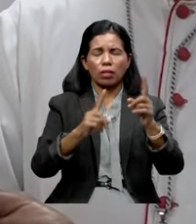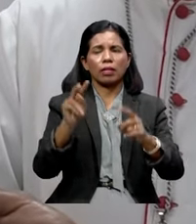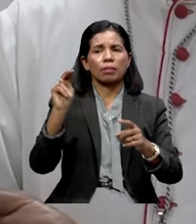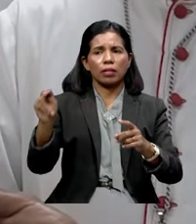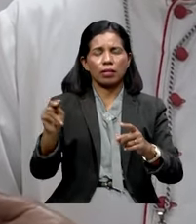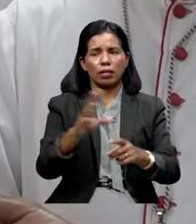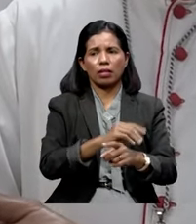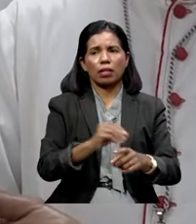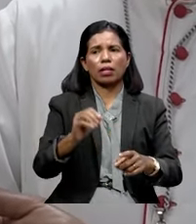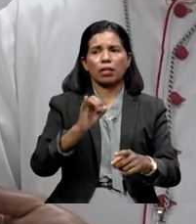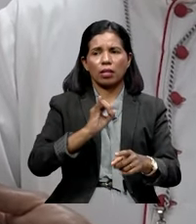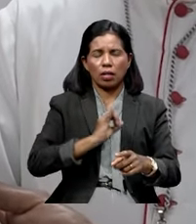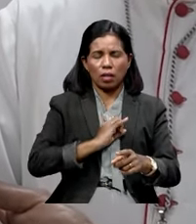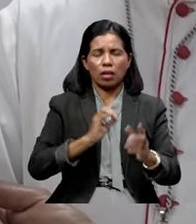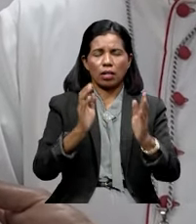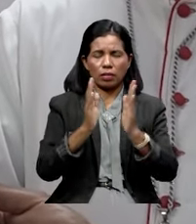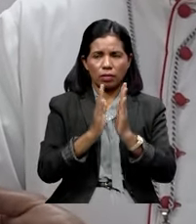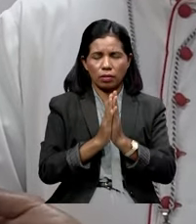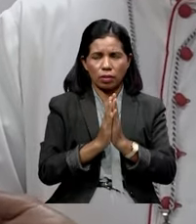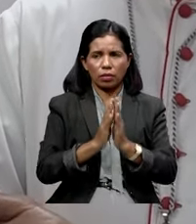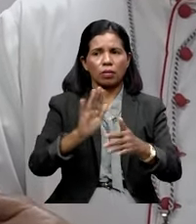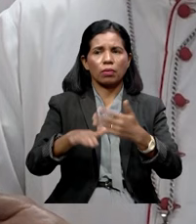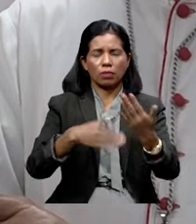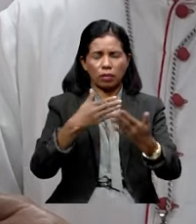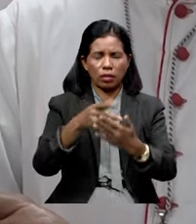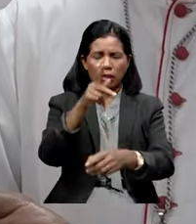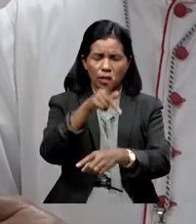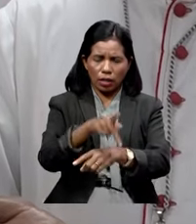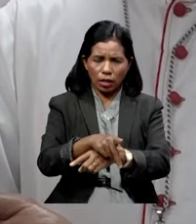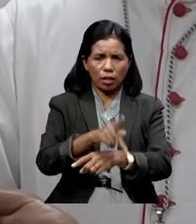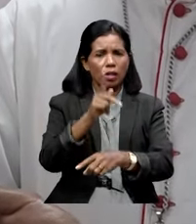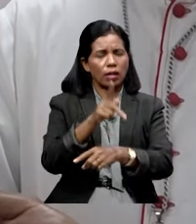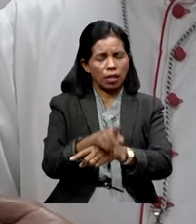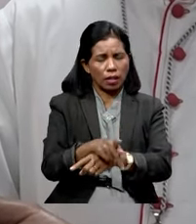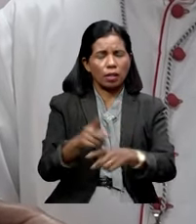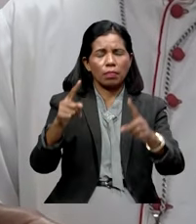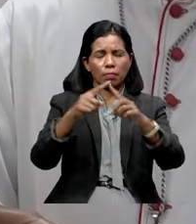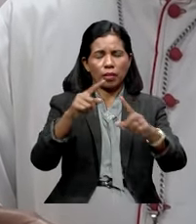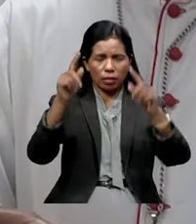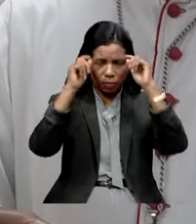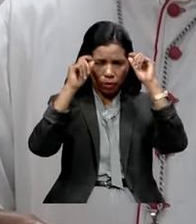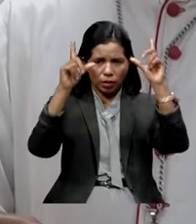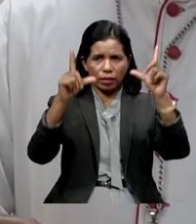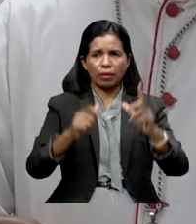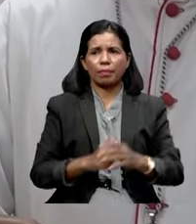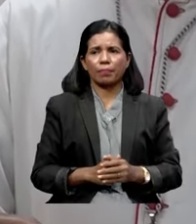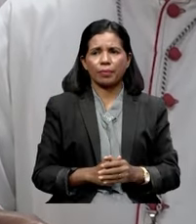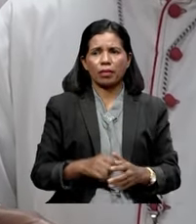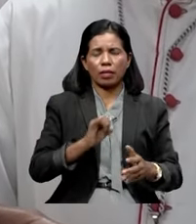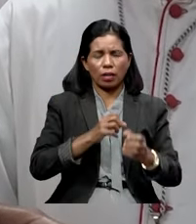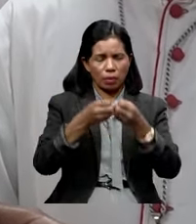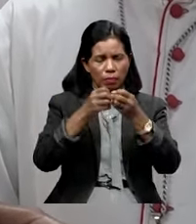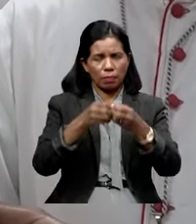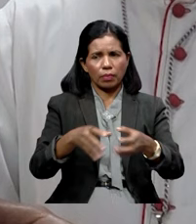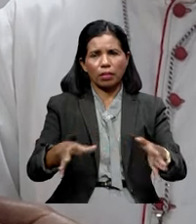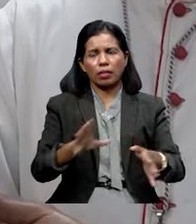eu rezo toda noite, todas as noites para Timor-Leste. Então eu penso também,